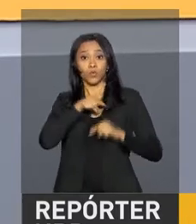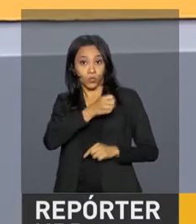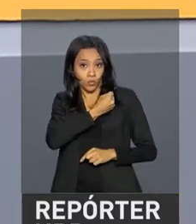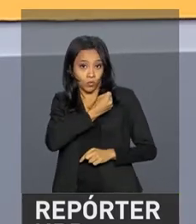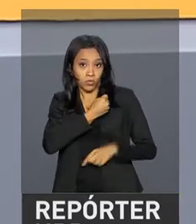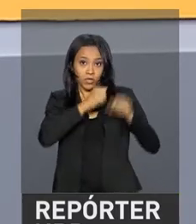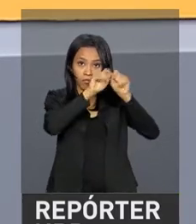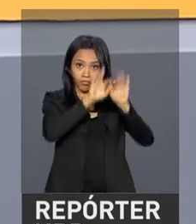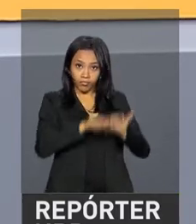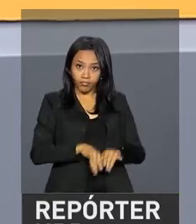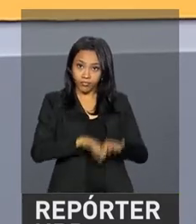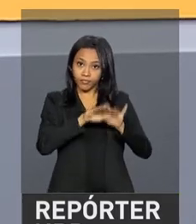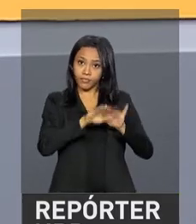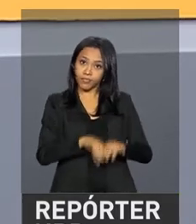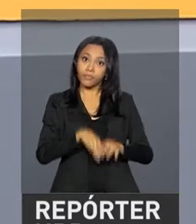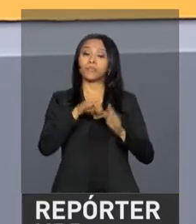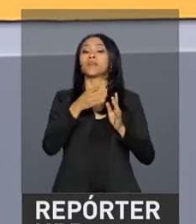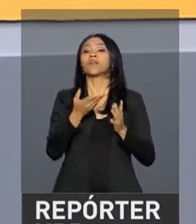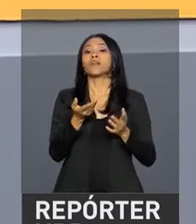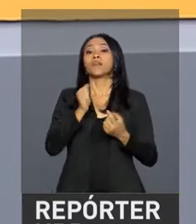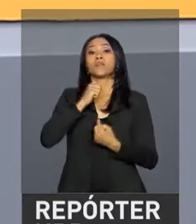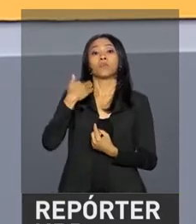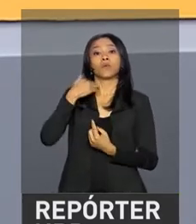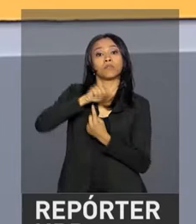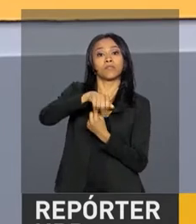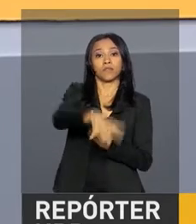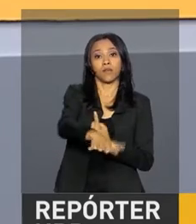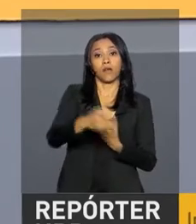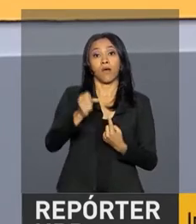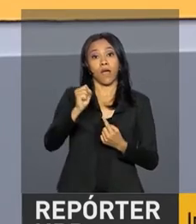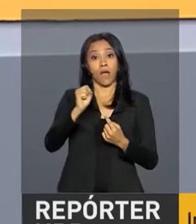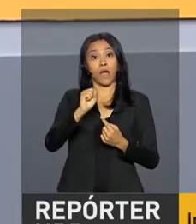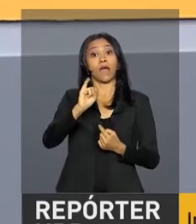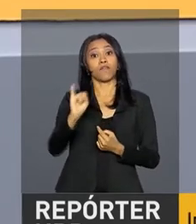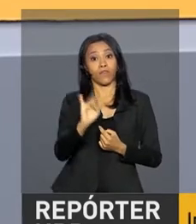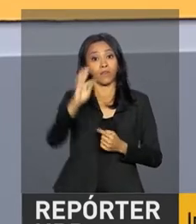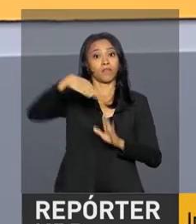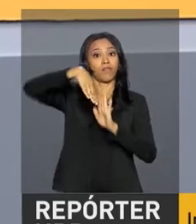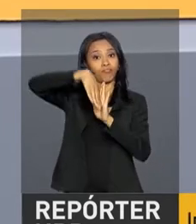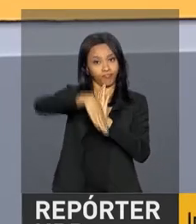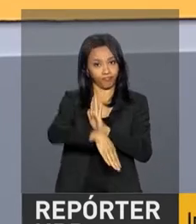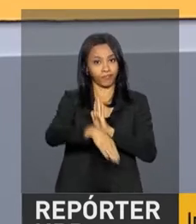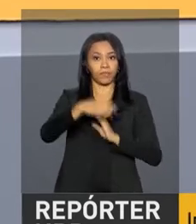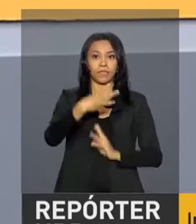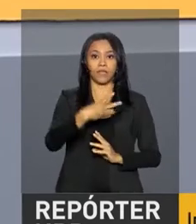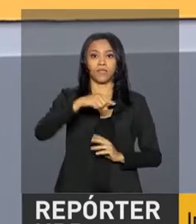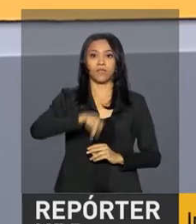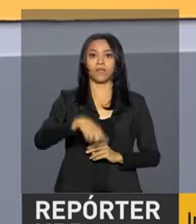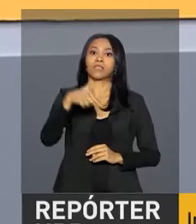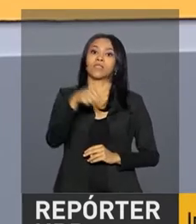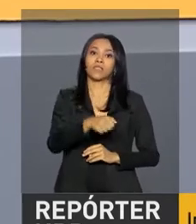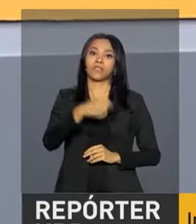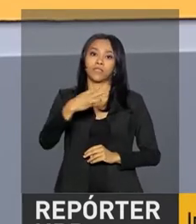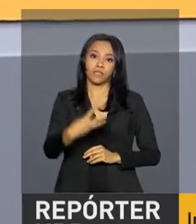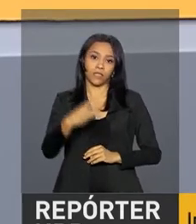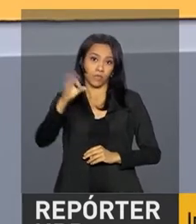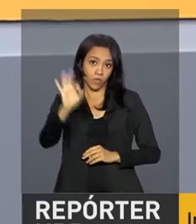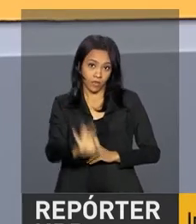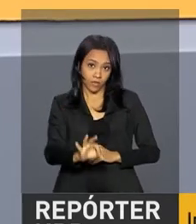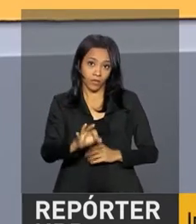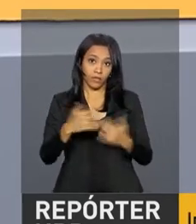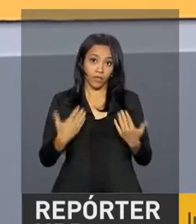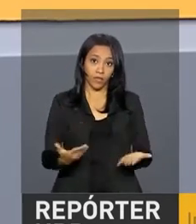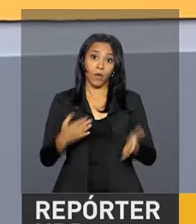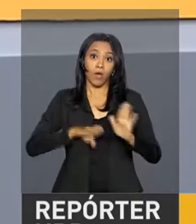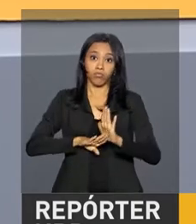boletim focus do banco central a estimativa de inflação caiu mais uma vez agora para 3,73 por cento